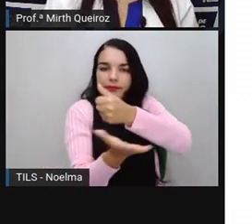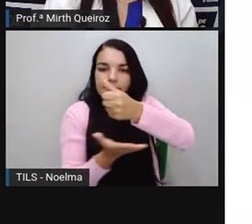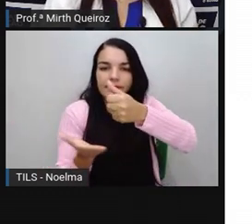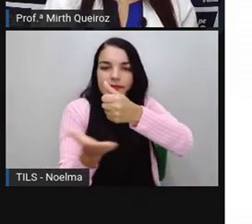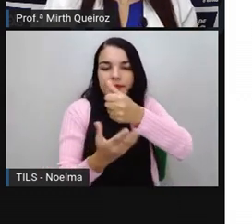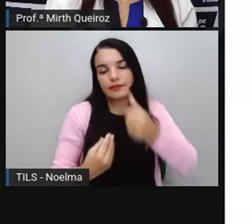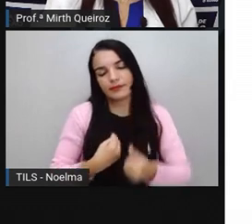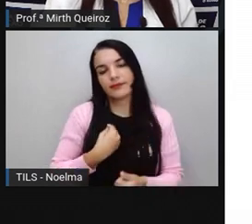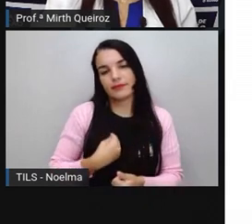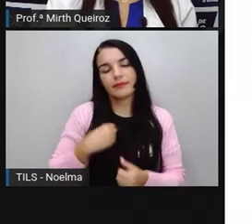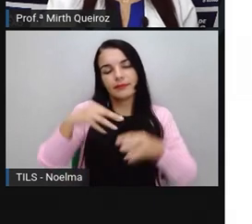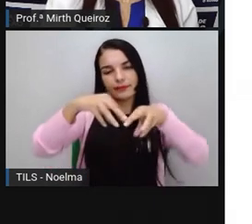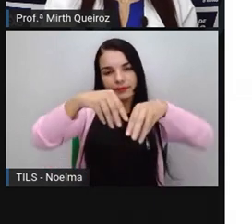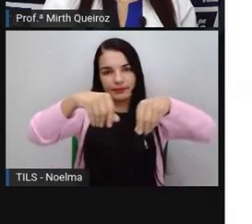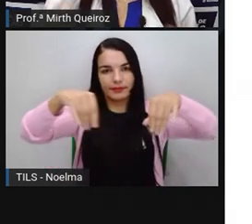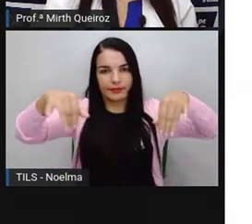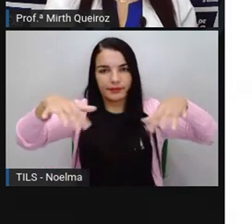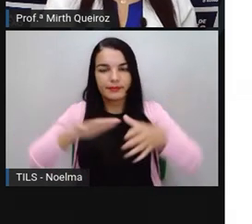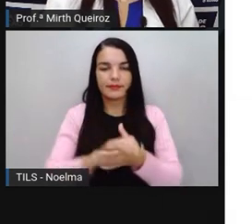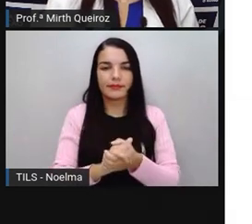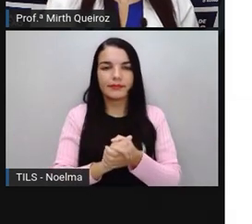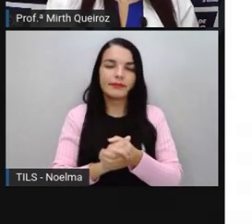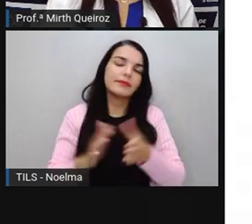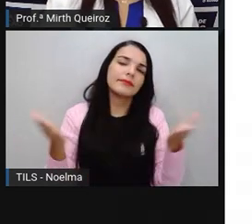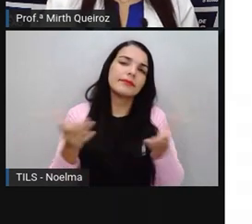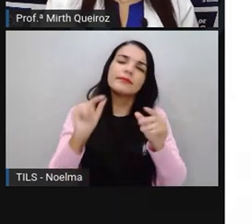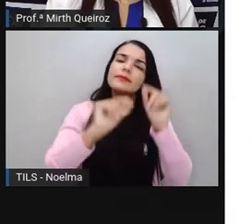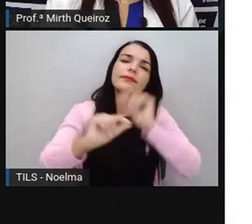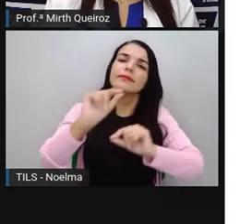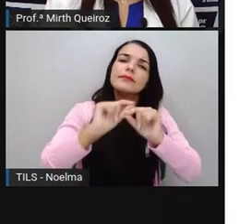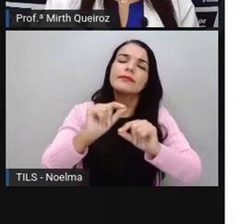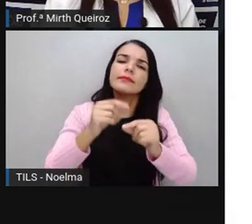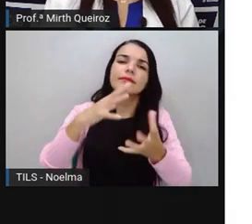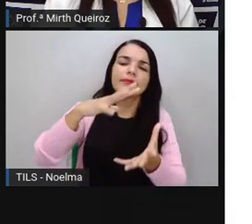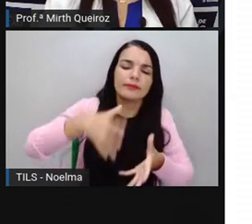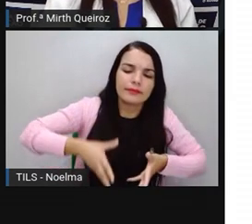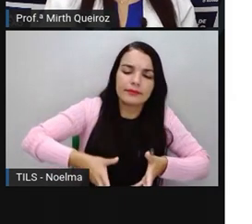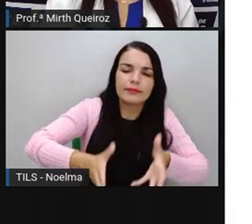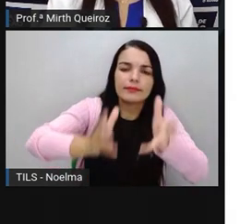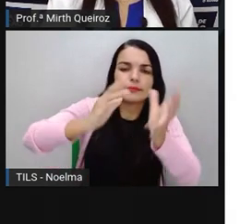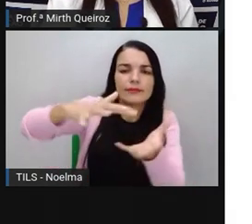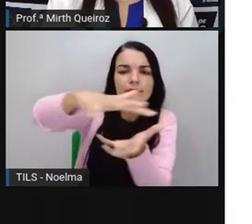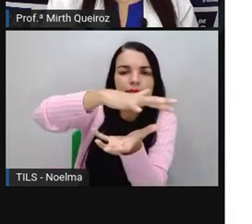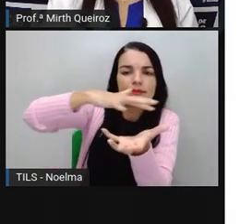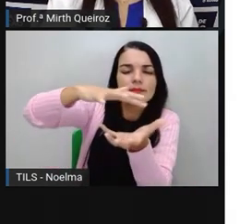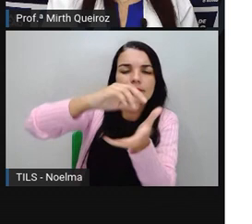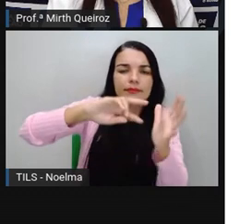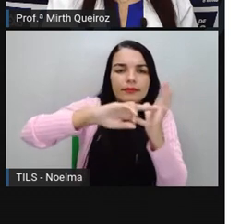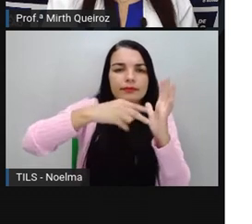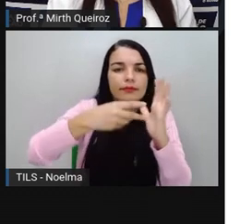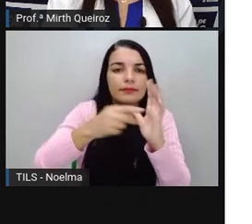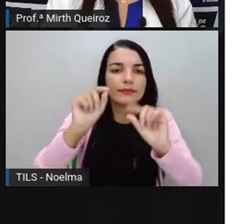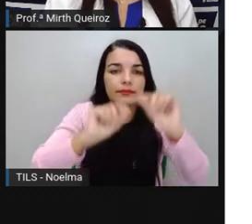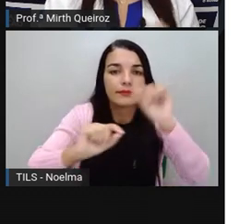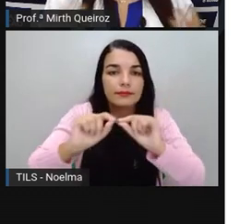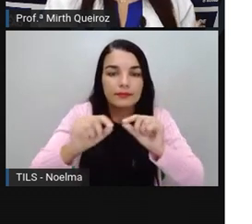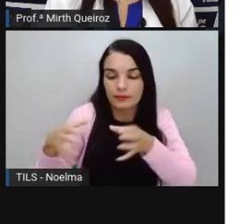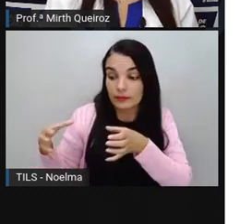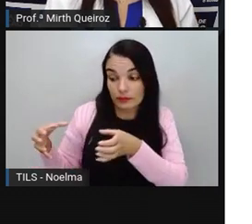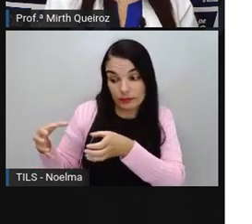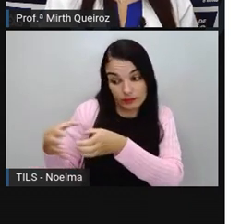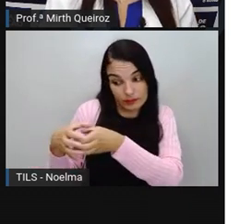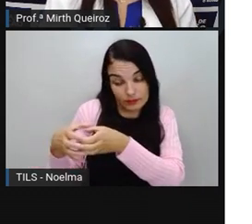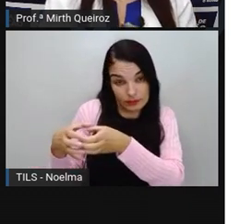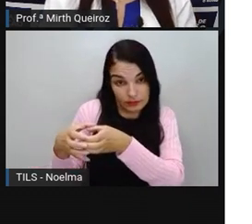vida da Terra. E o que é ecossistema, Pro? Ecossistema, ele é o conjunto formado, né? Um